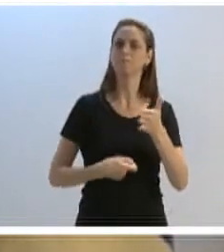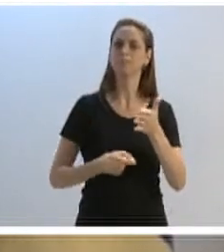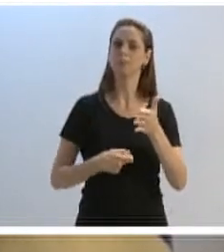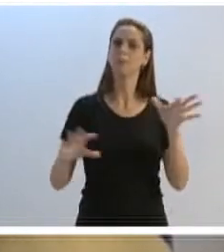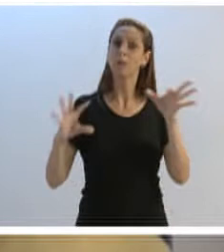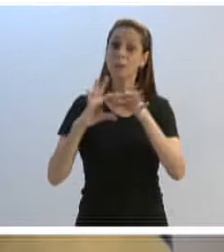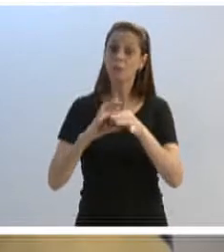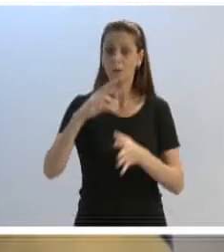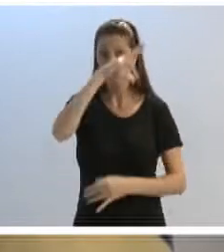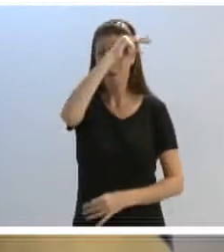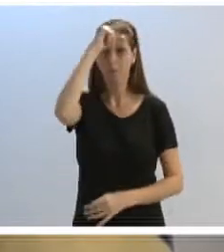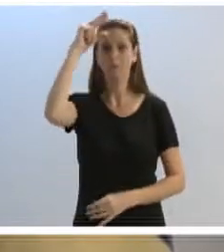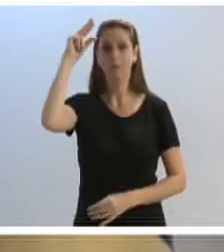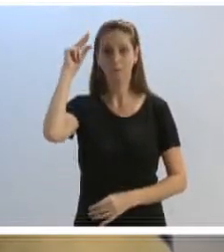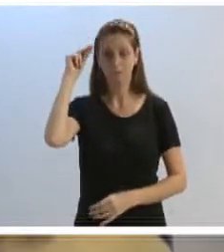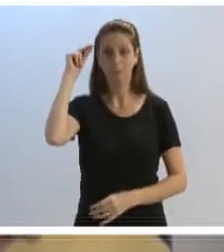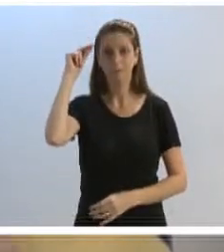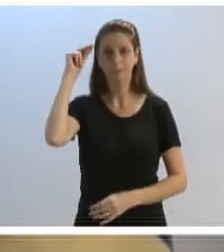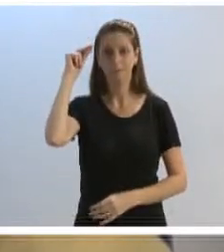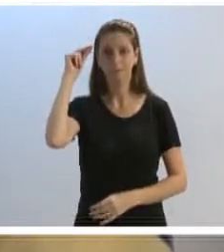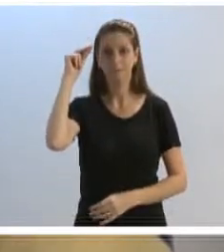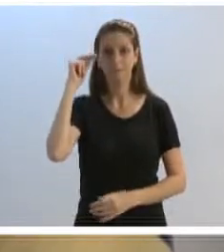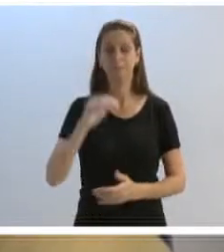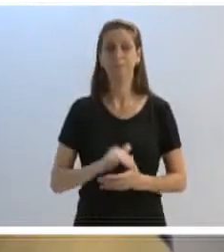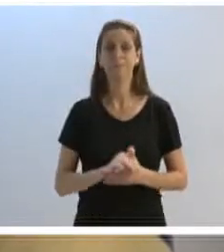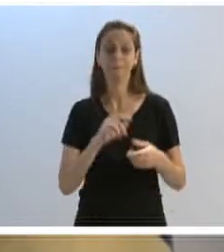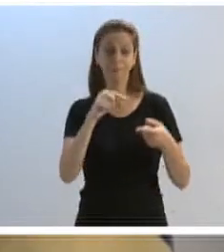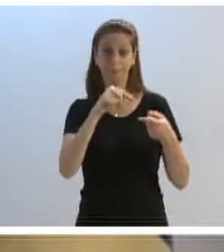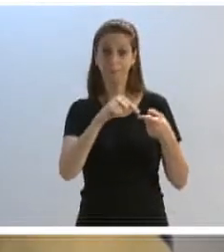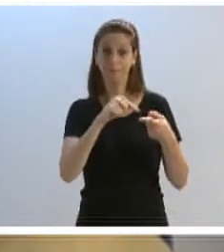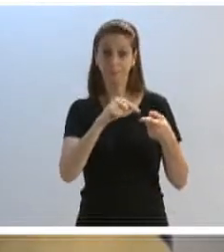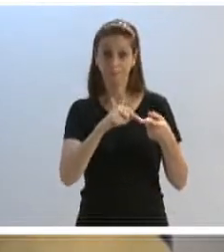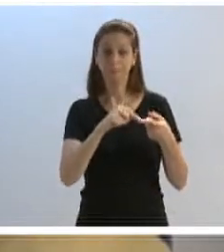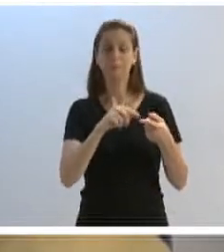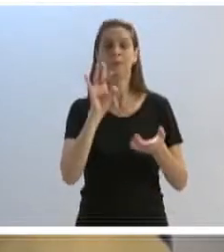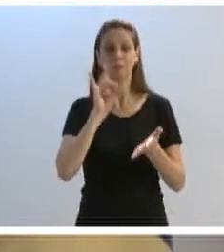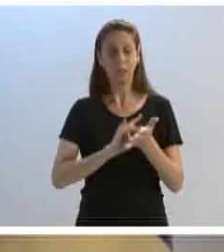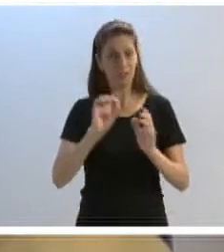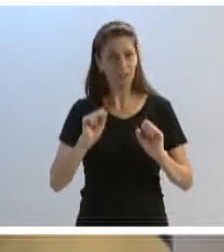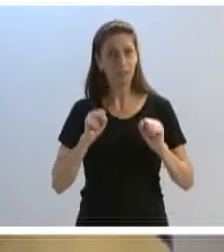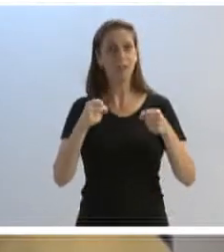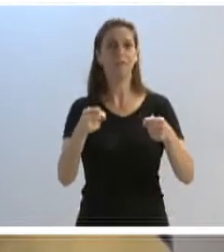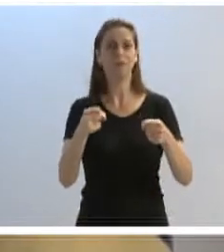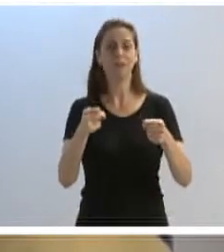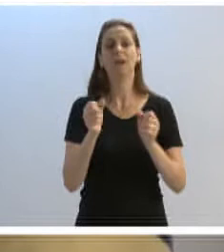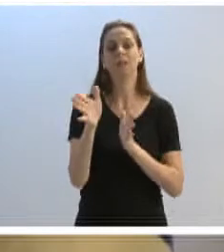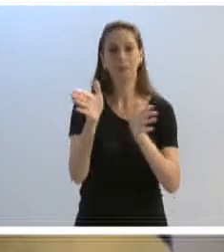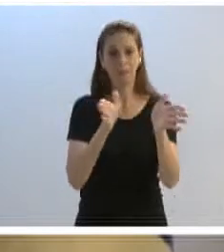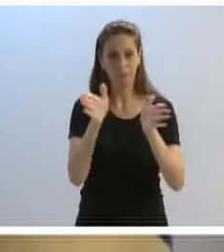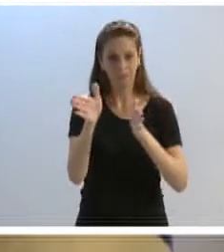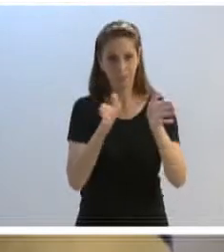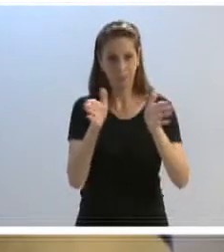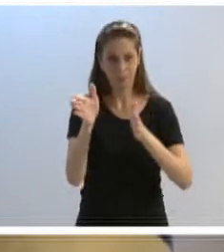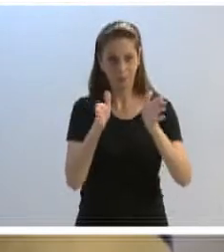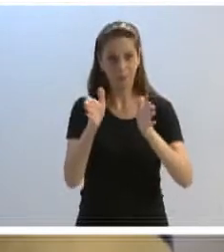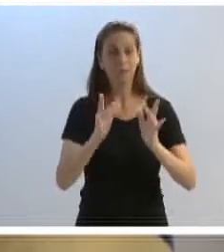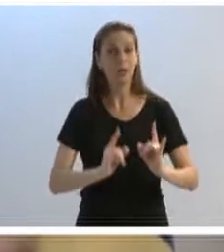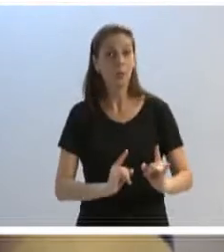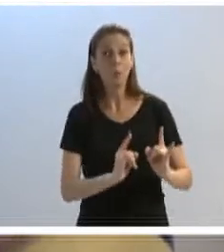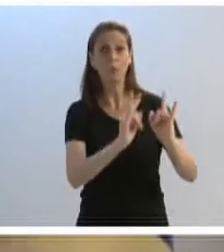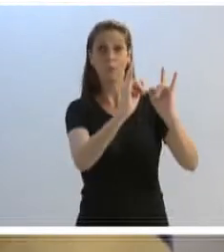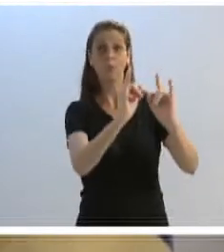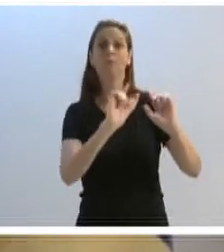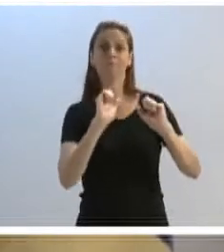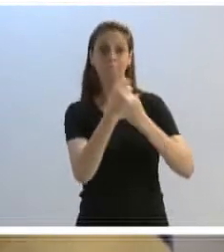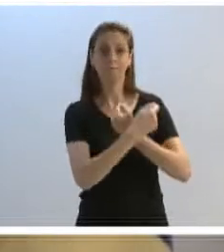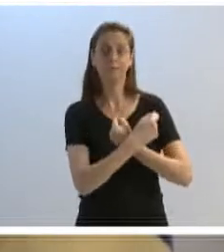Poder Executivo Municipal, a quais se destacam a bandeira da acessibilidade nas edificações.